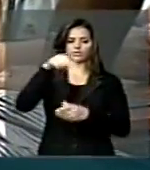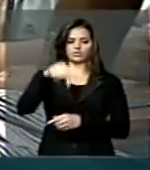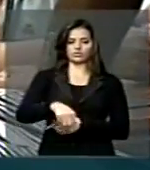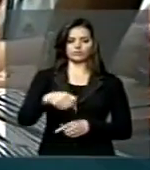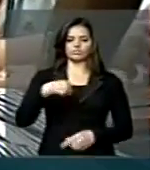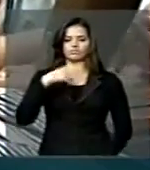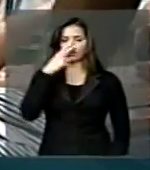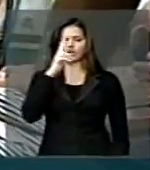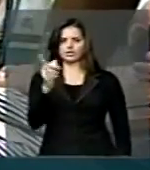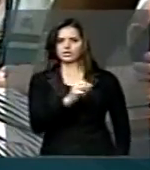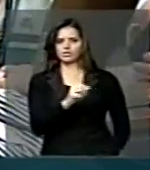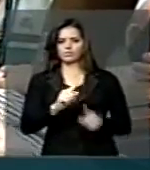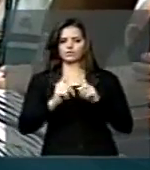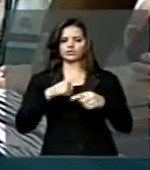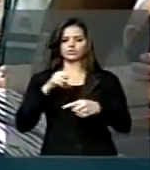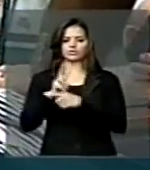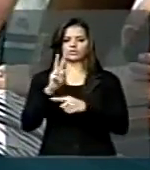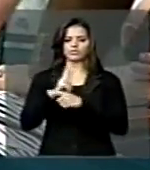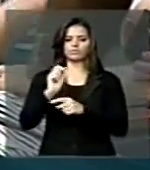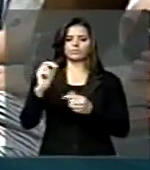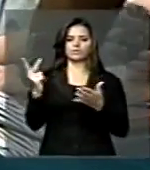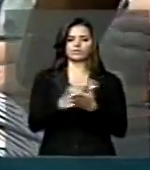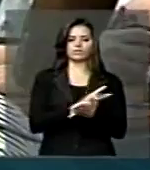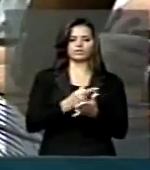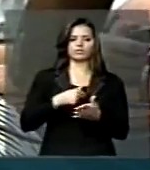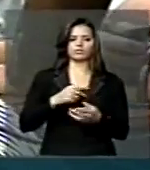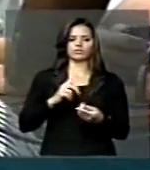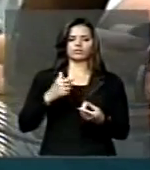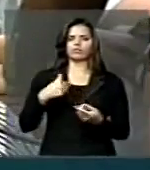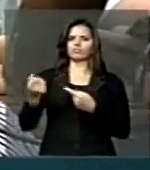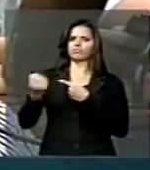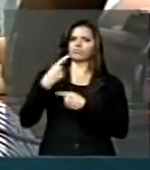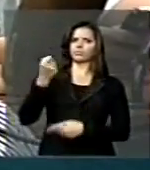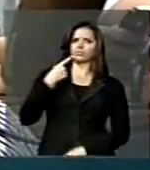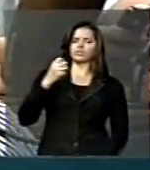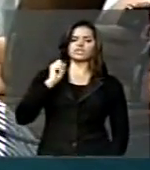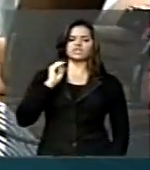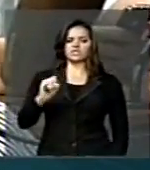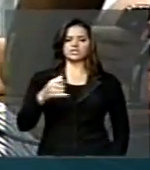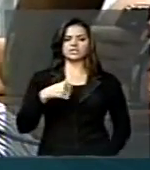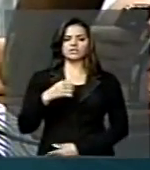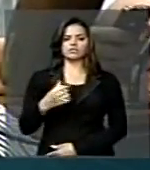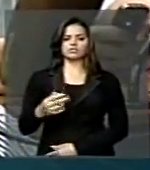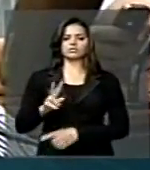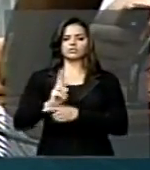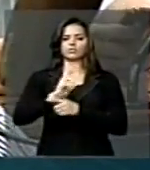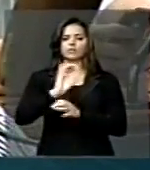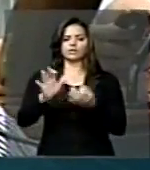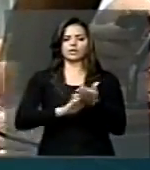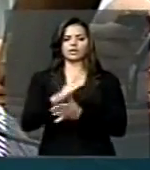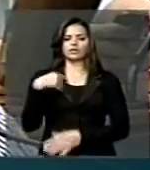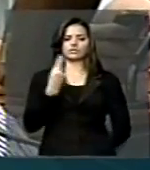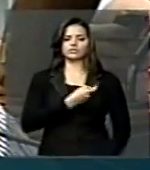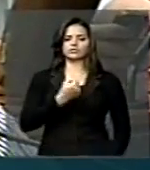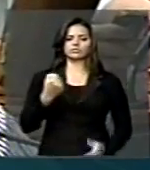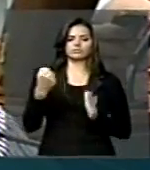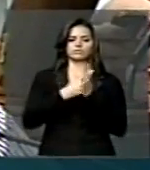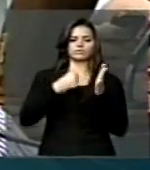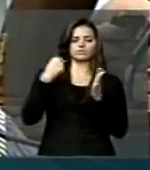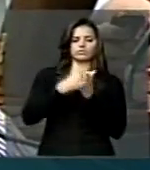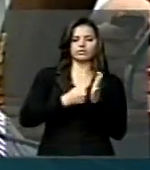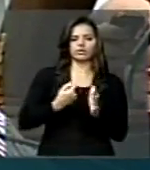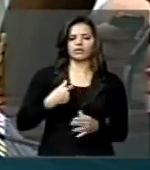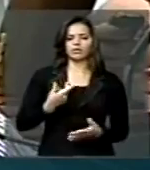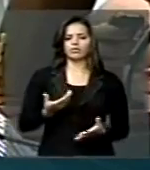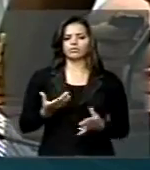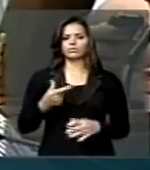nós estamos defendendo, o que é que acontece? Fomos agredidos de fora. Se não fosse o segurança ontem, todo mundo tinha apanhado aqui. Eu estou com hematomas aqui na